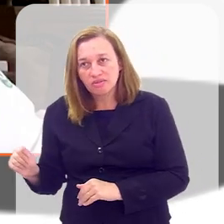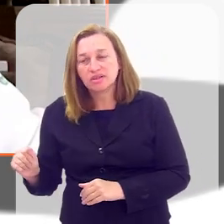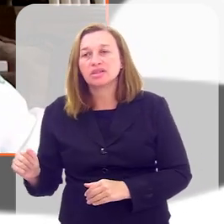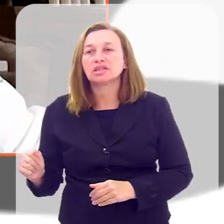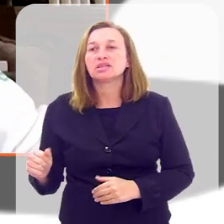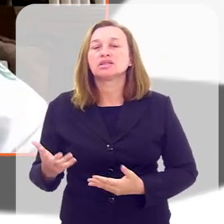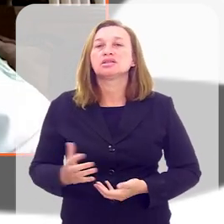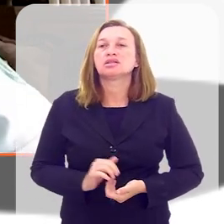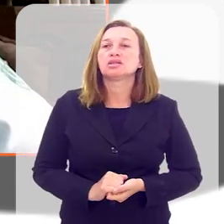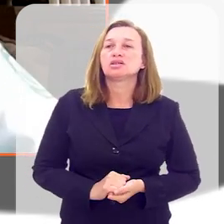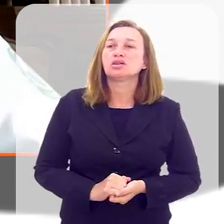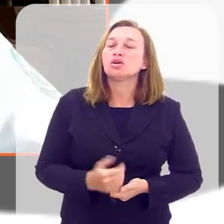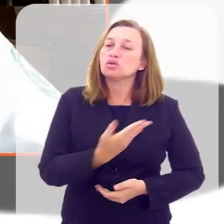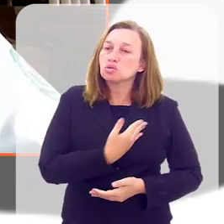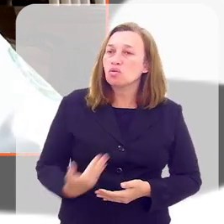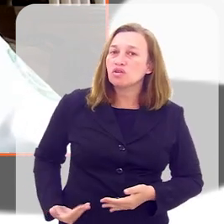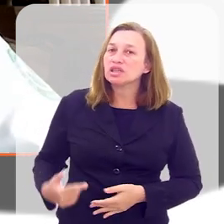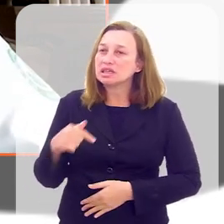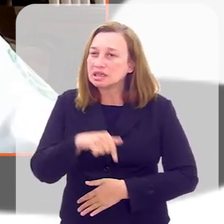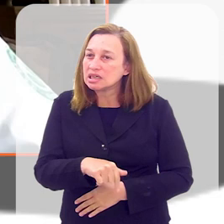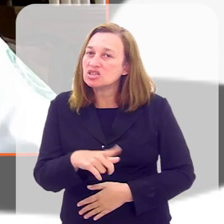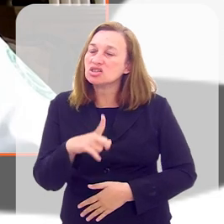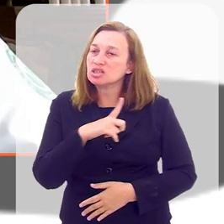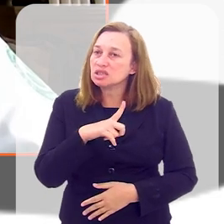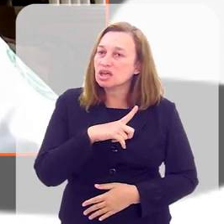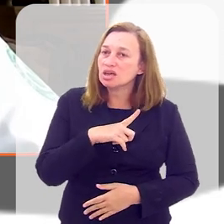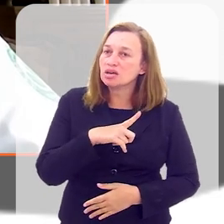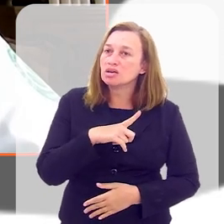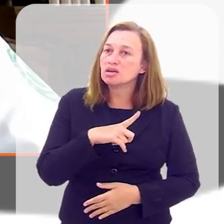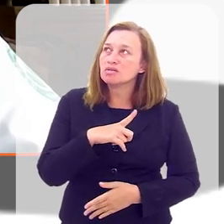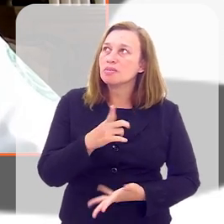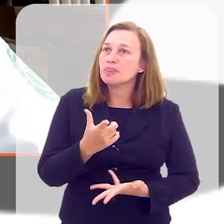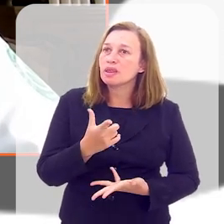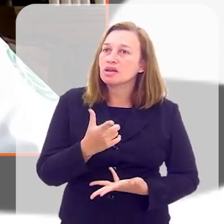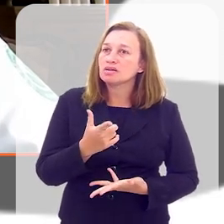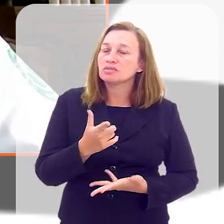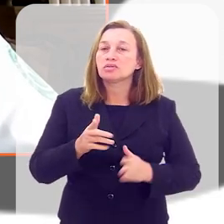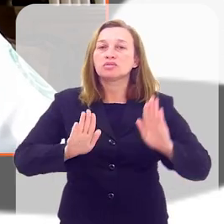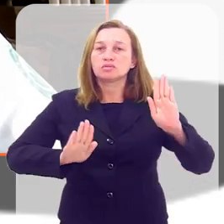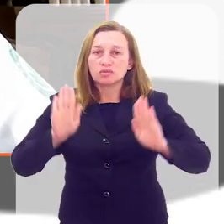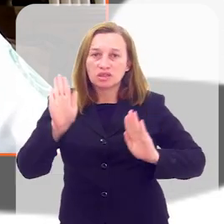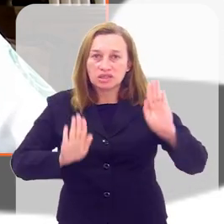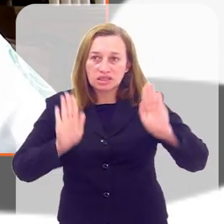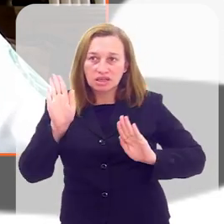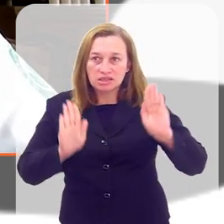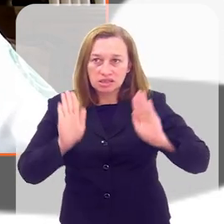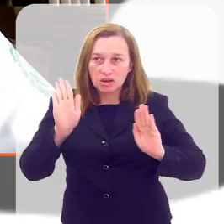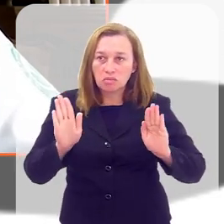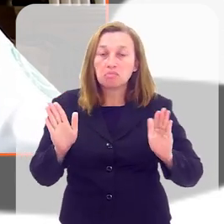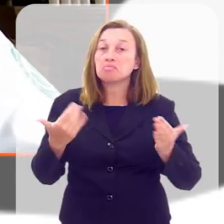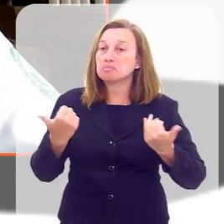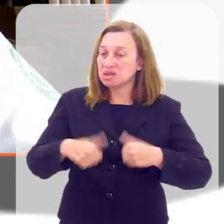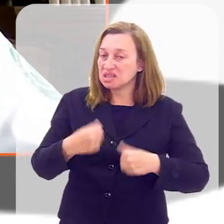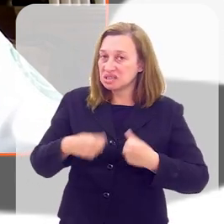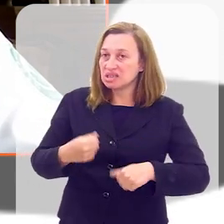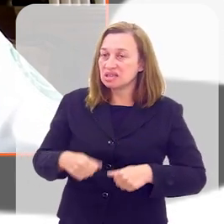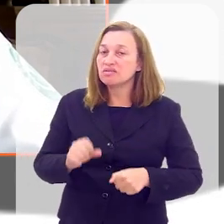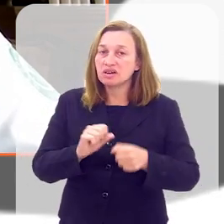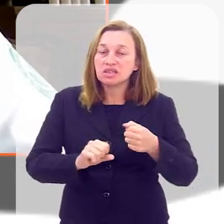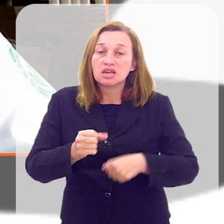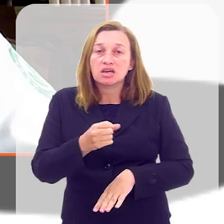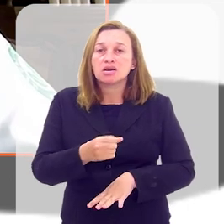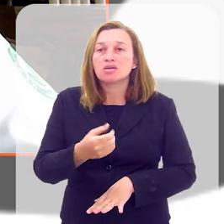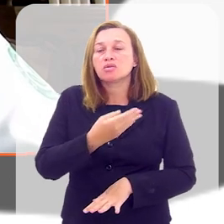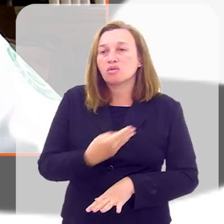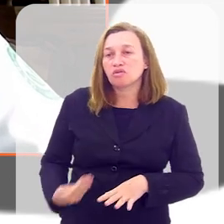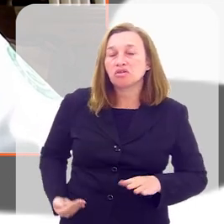na África e nos governos aqui a gente tem a gente participa dos editais né porque eles o governo tem que fazer